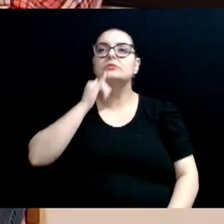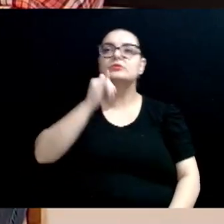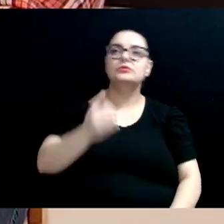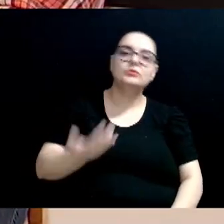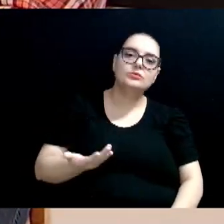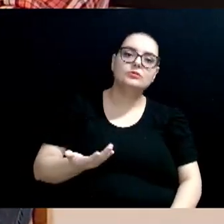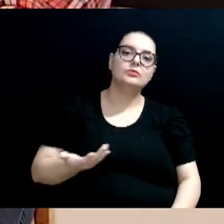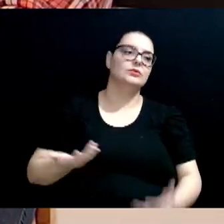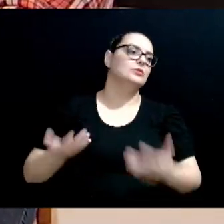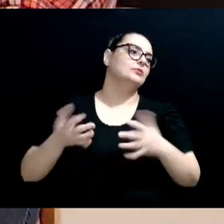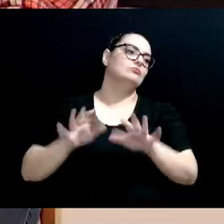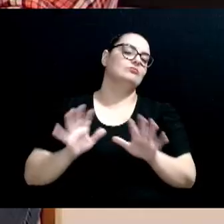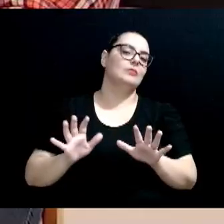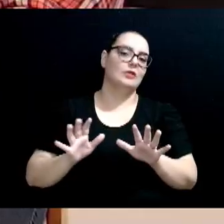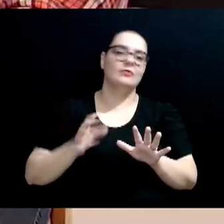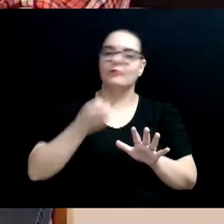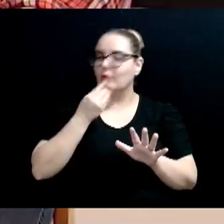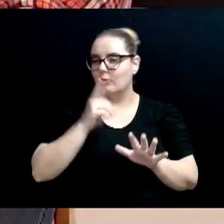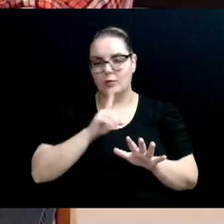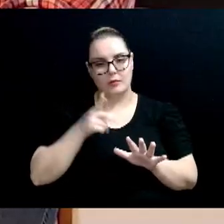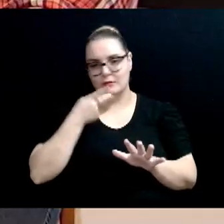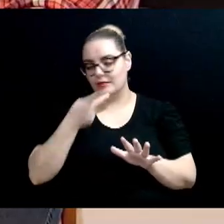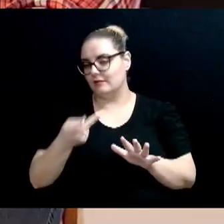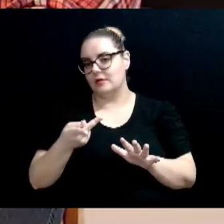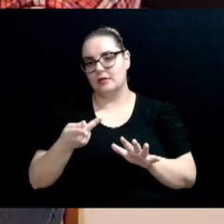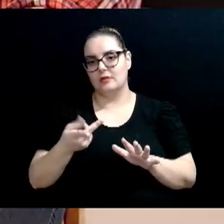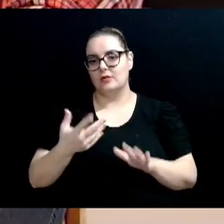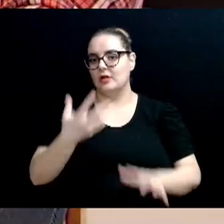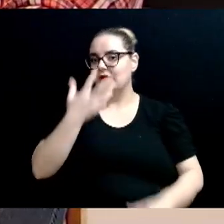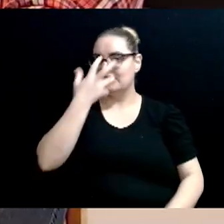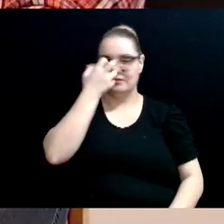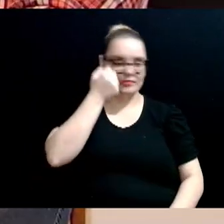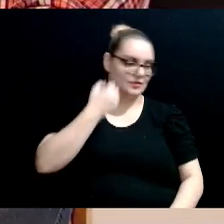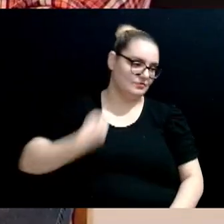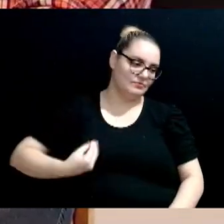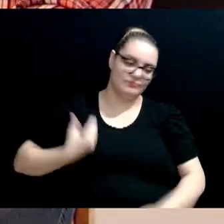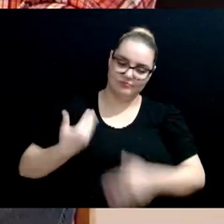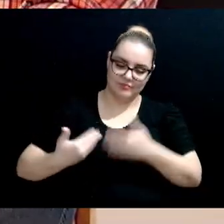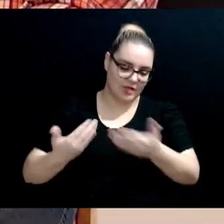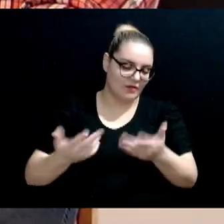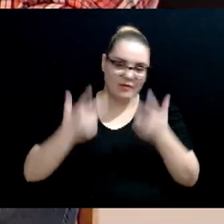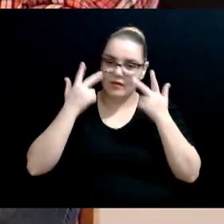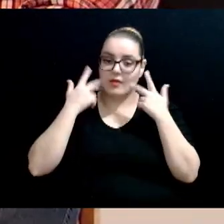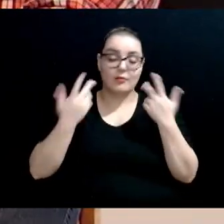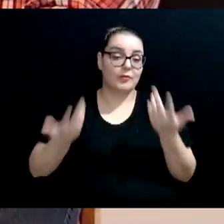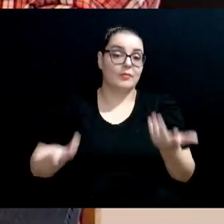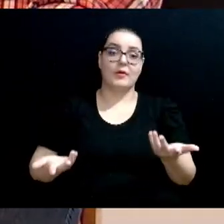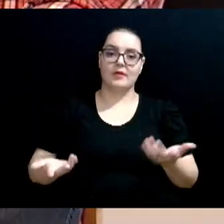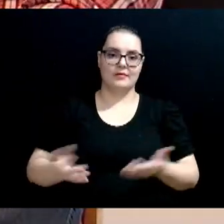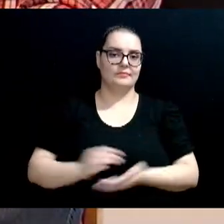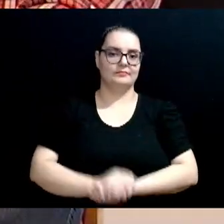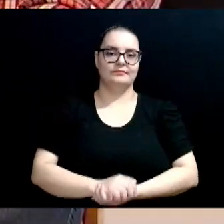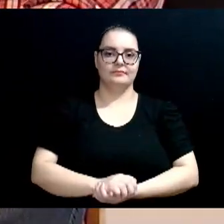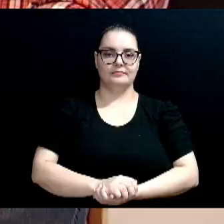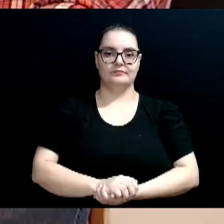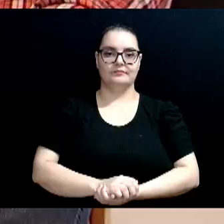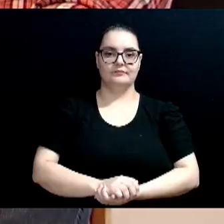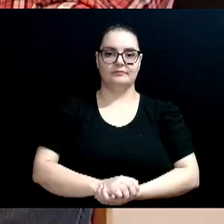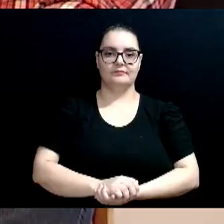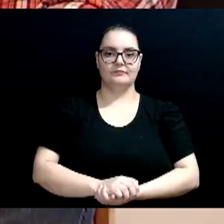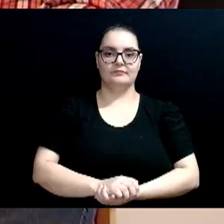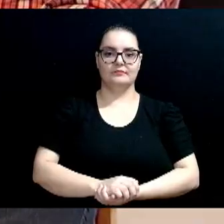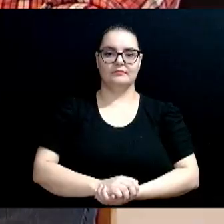não quero mais, entendeu? As frustrações, eu ia passar por elas, né? Mas vamos